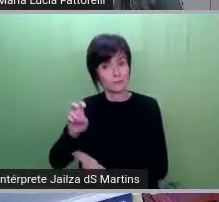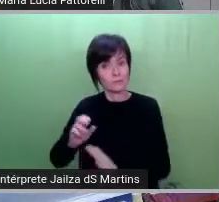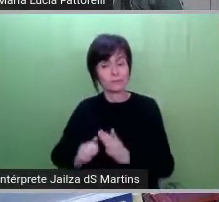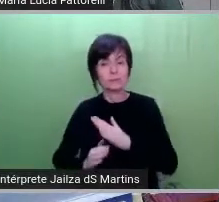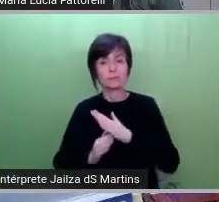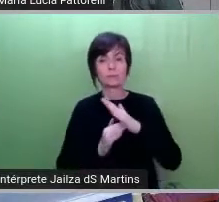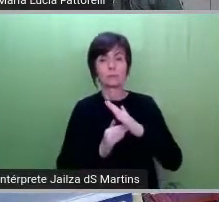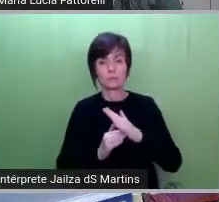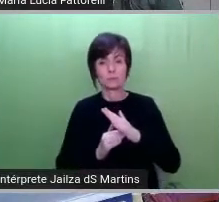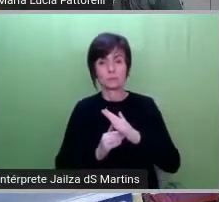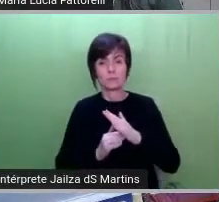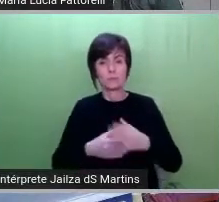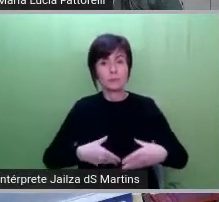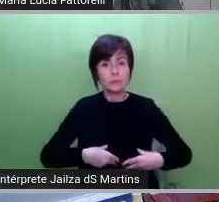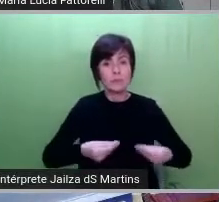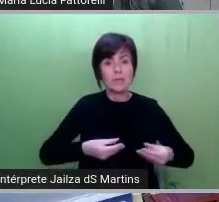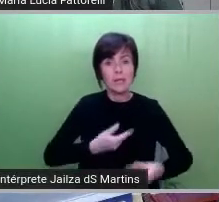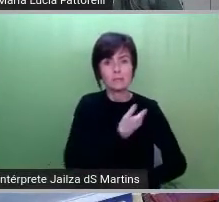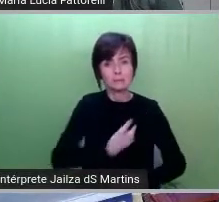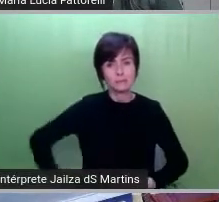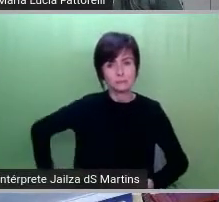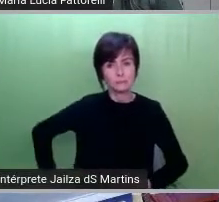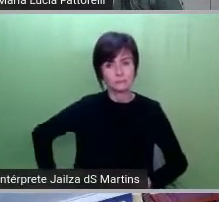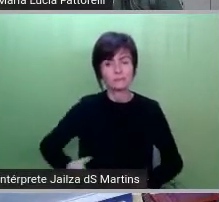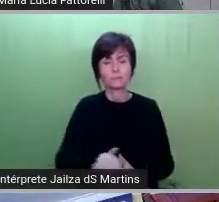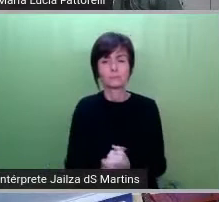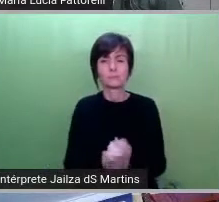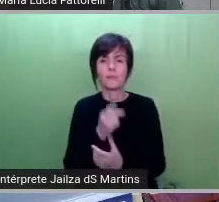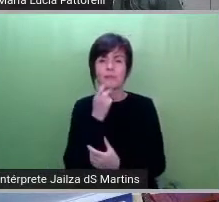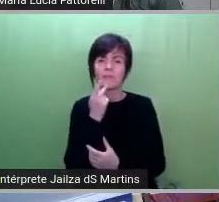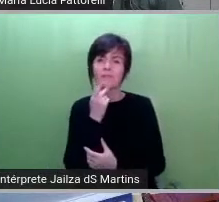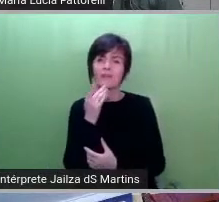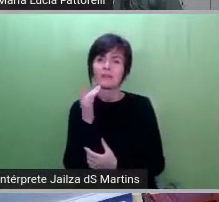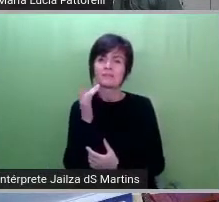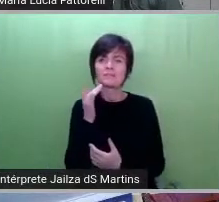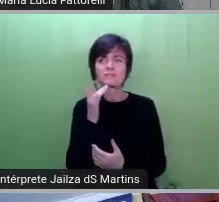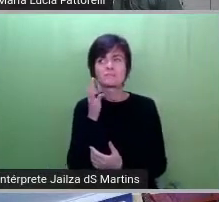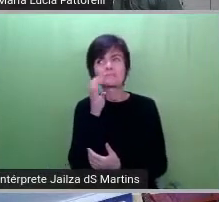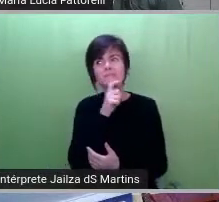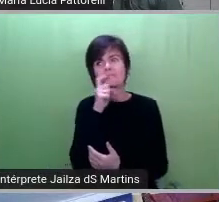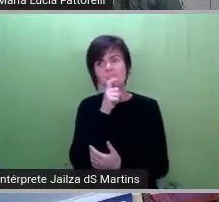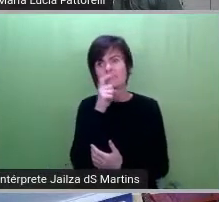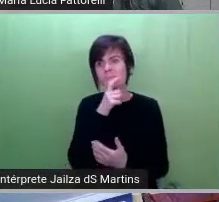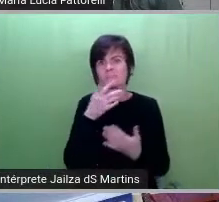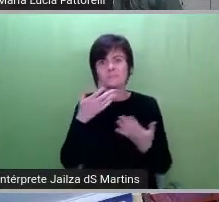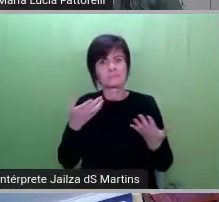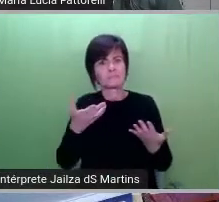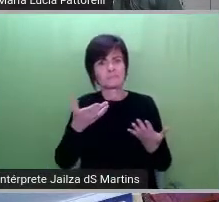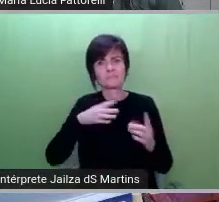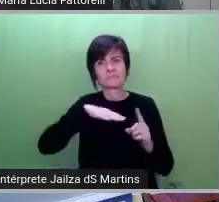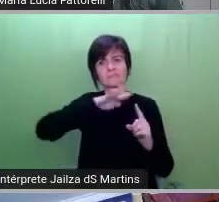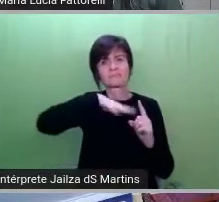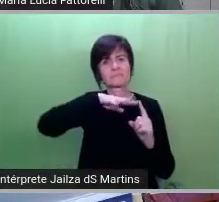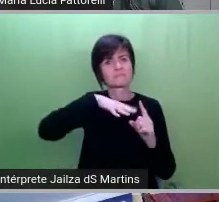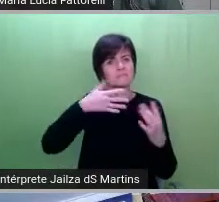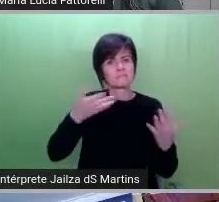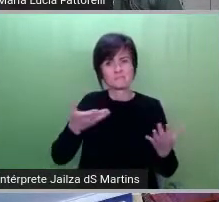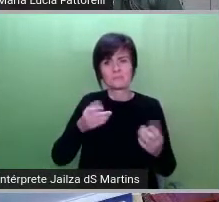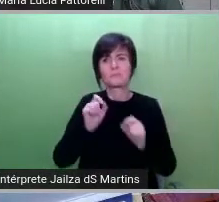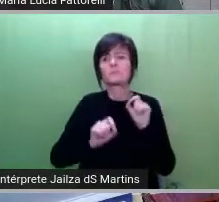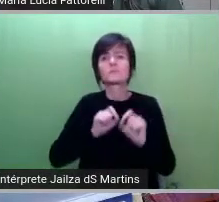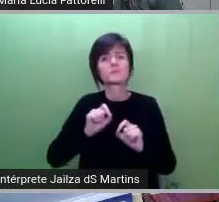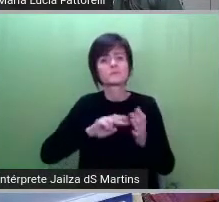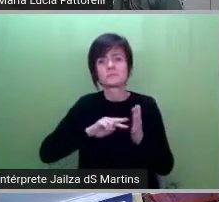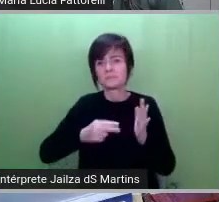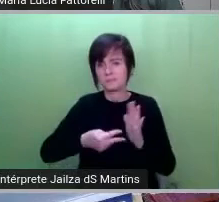dos gastos públicos, que ele chama de superstição. Bom, o que é exatamente essa teoria quantitativa